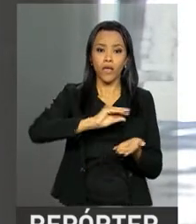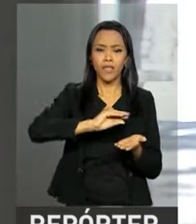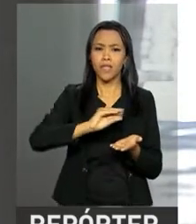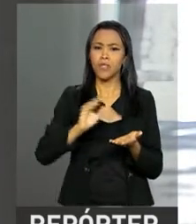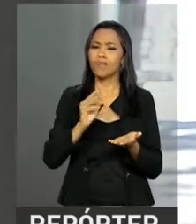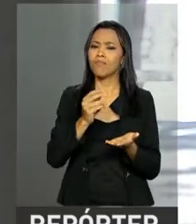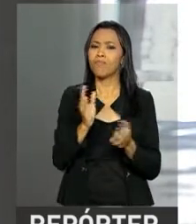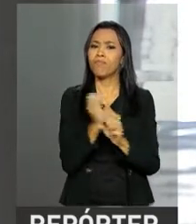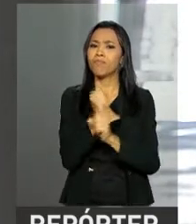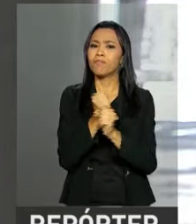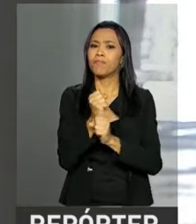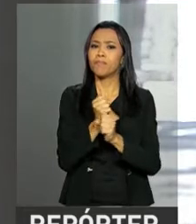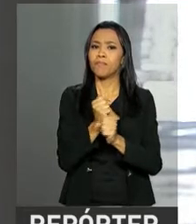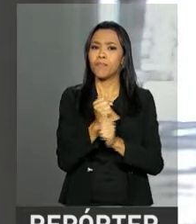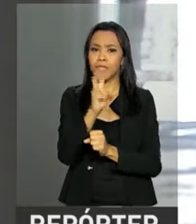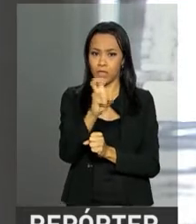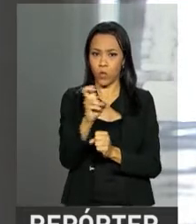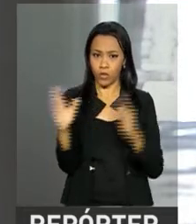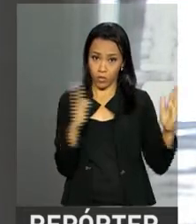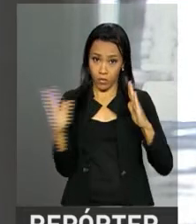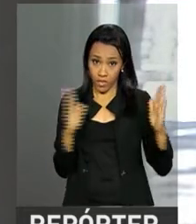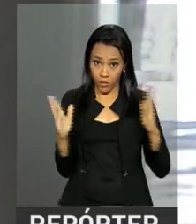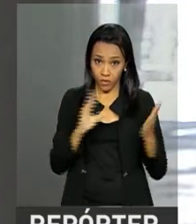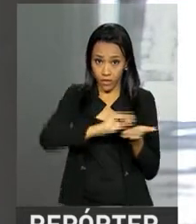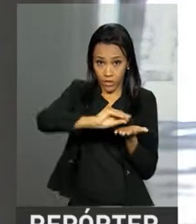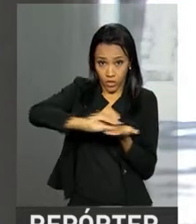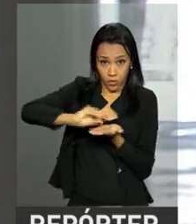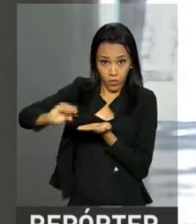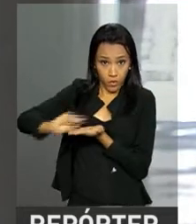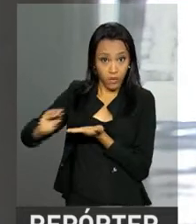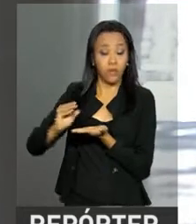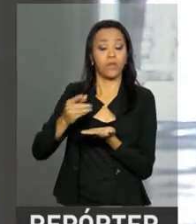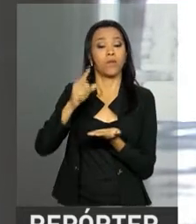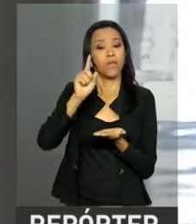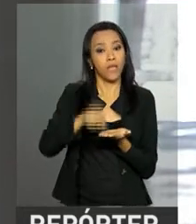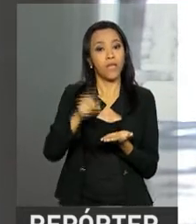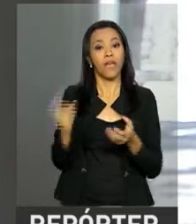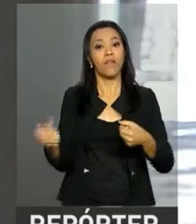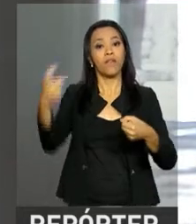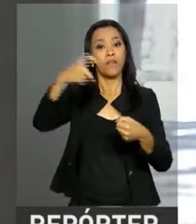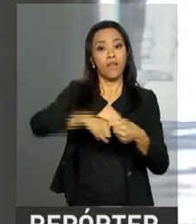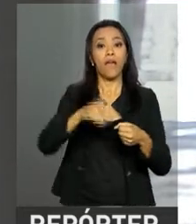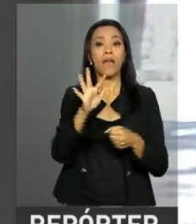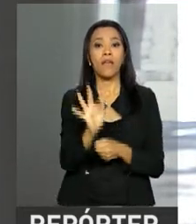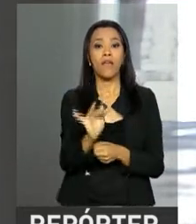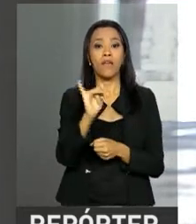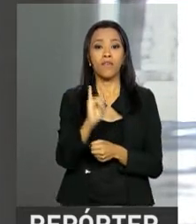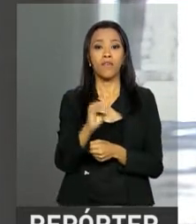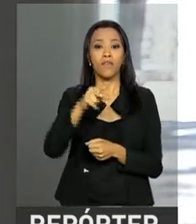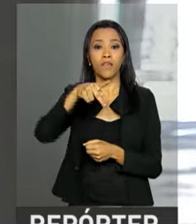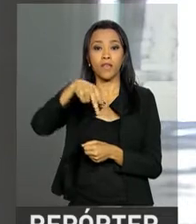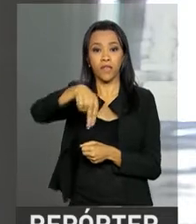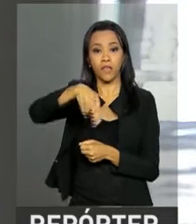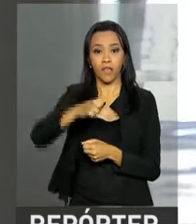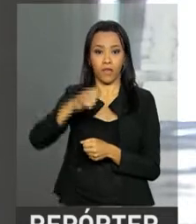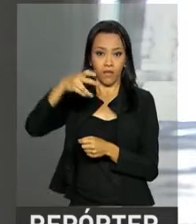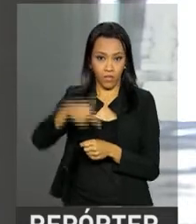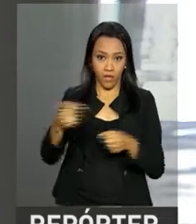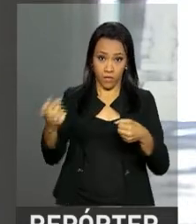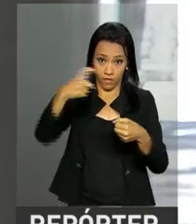longo de 5 anos à FINEP, agência vinculada ao Ministério da Ciência, Tecnologia, Inovações